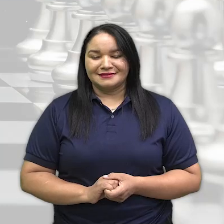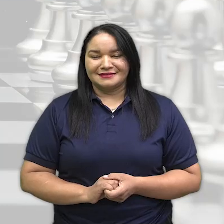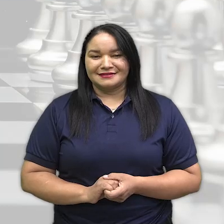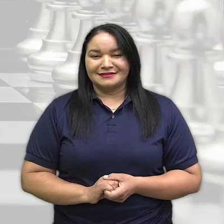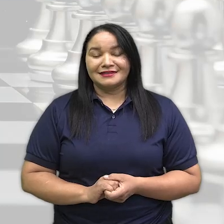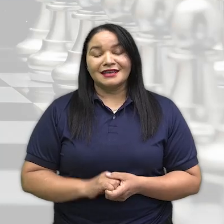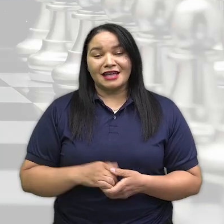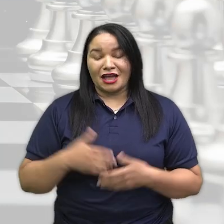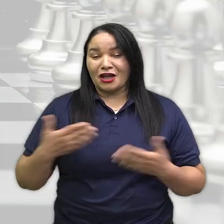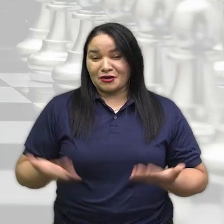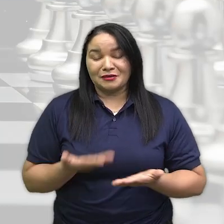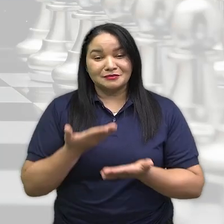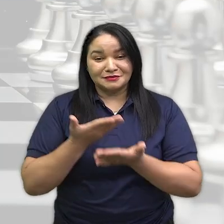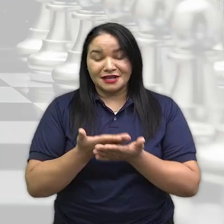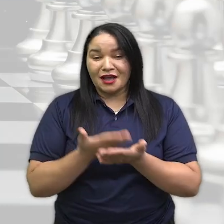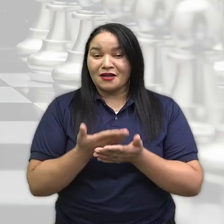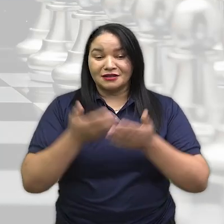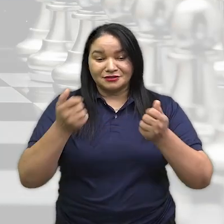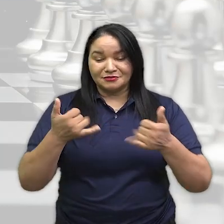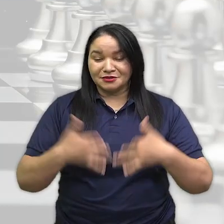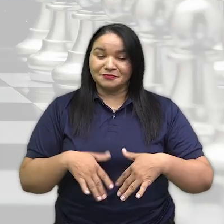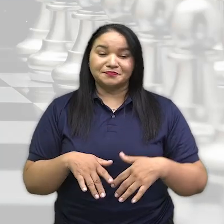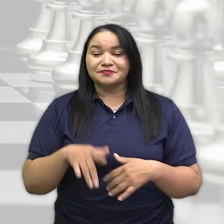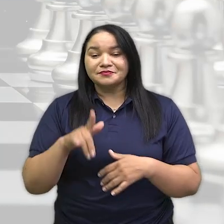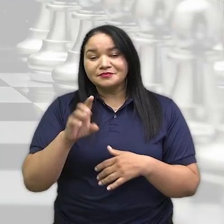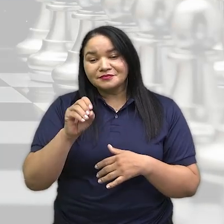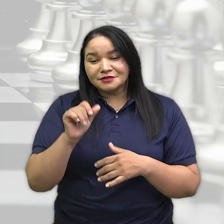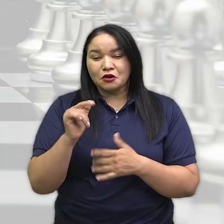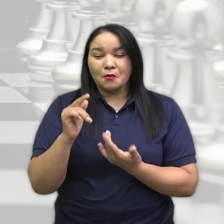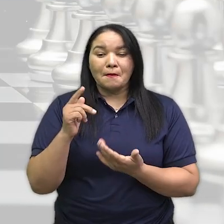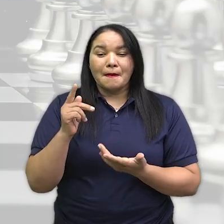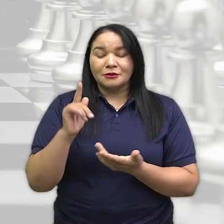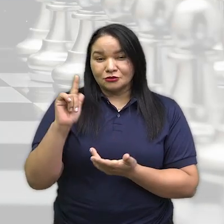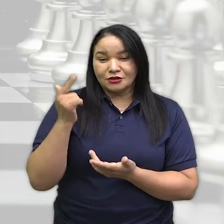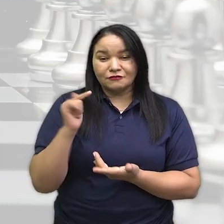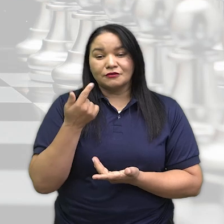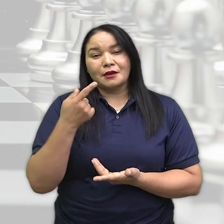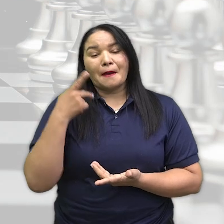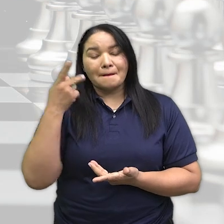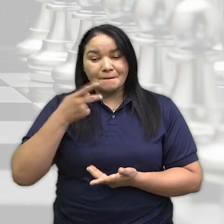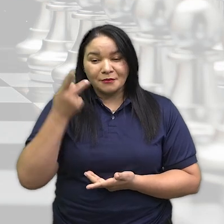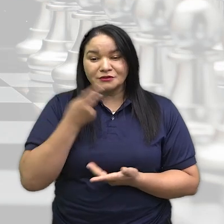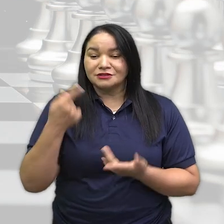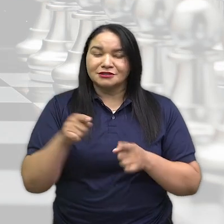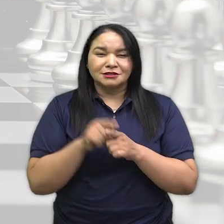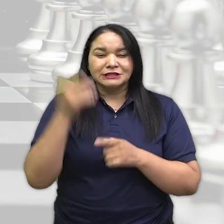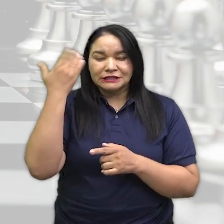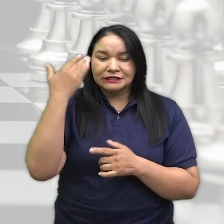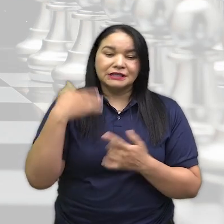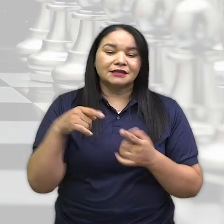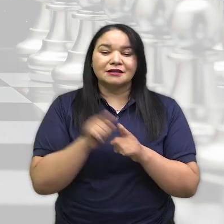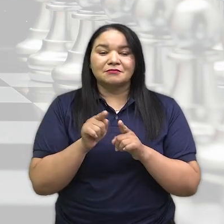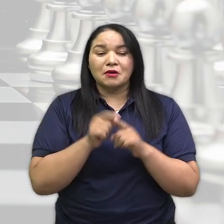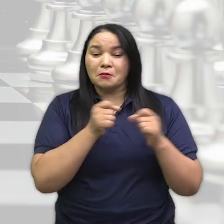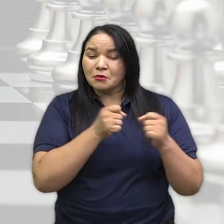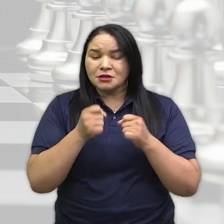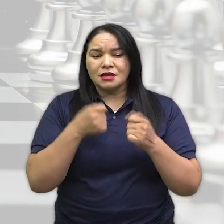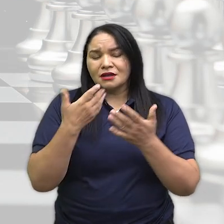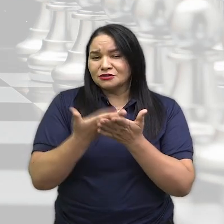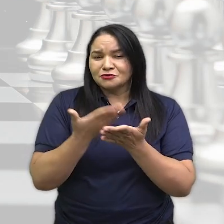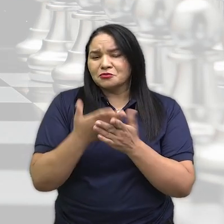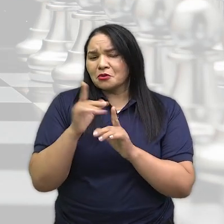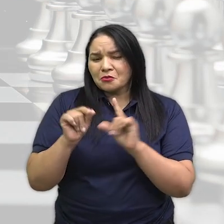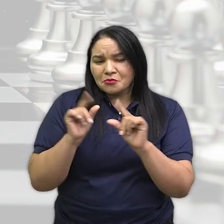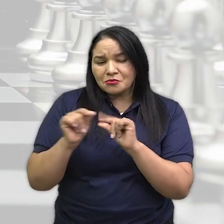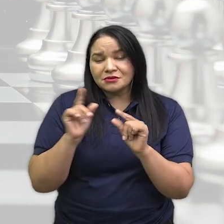Bem, nesta aula nós vamos falar sobre geopolítica e poder. A gente vai entender o que é a geopolítica, o que ela estuda.